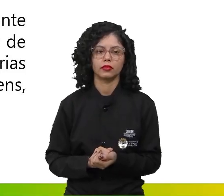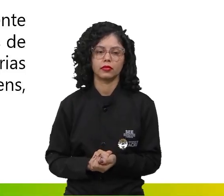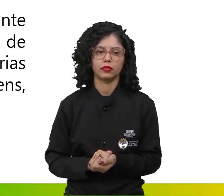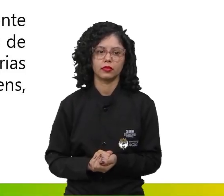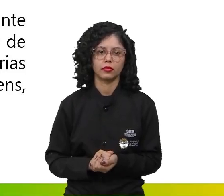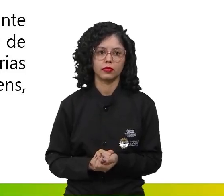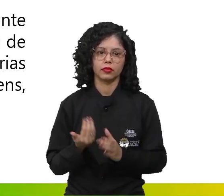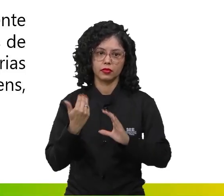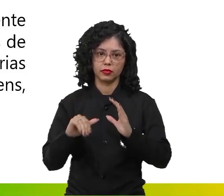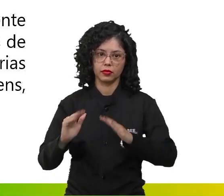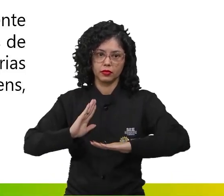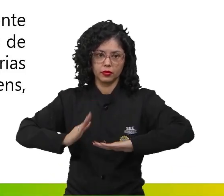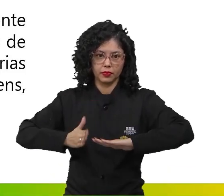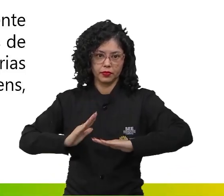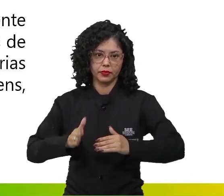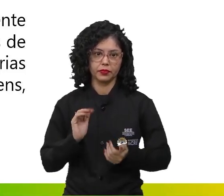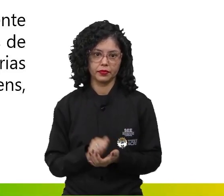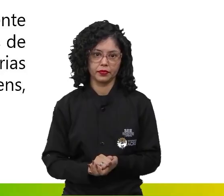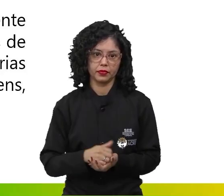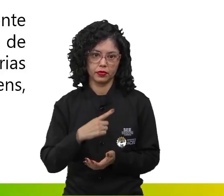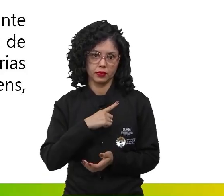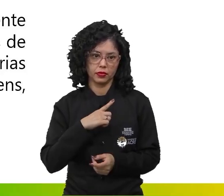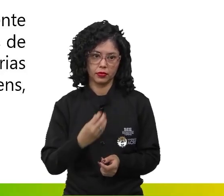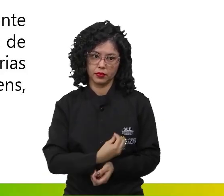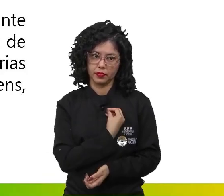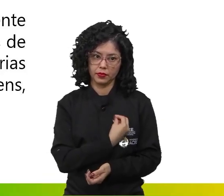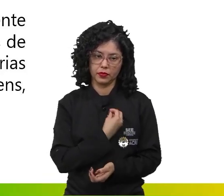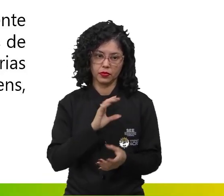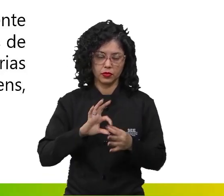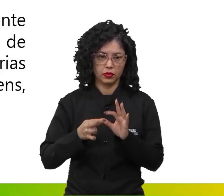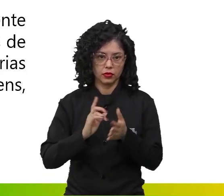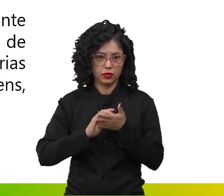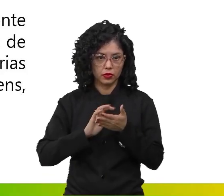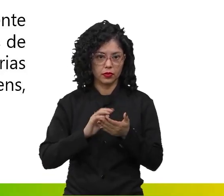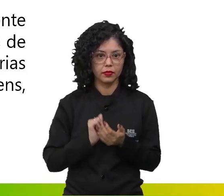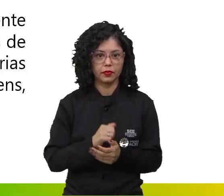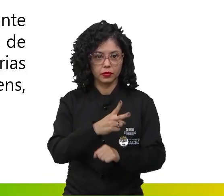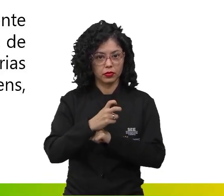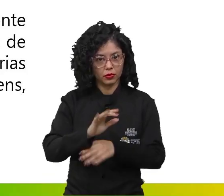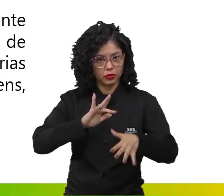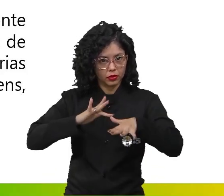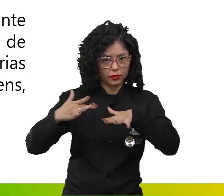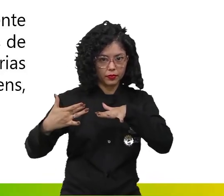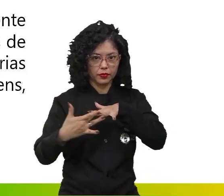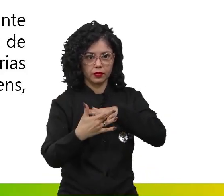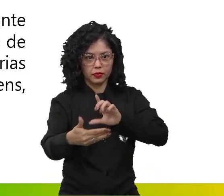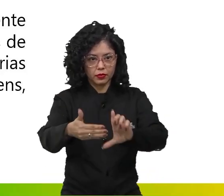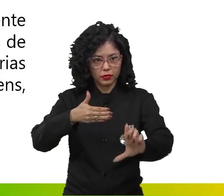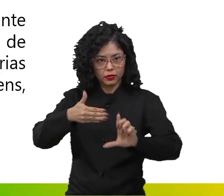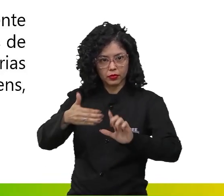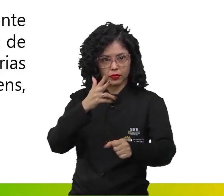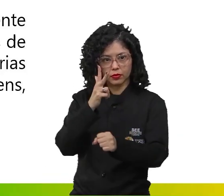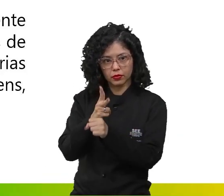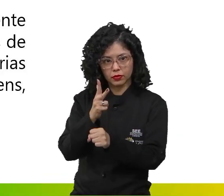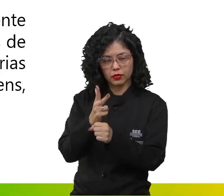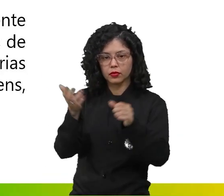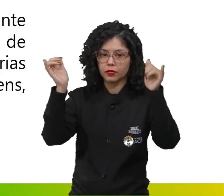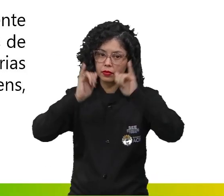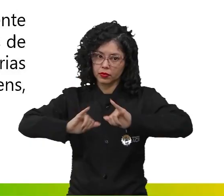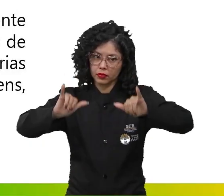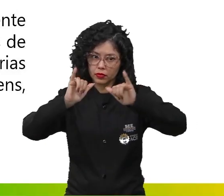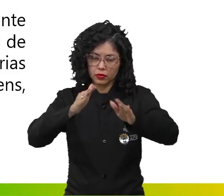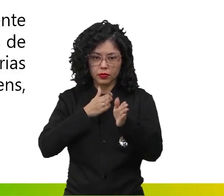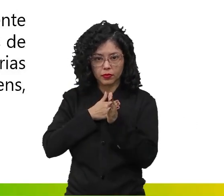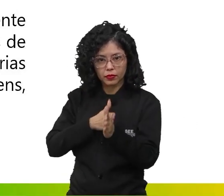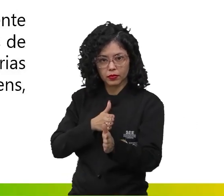a publicidade contemporânea está cada vez mais presente no contexto digitais, explorando redes sociais, plataformas de